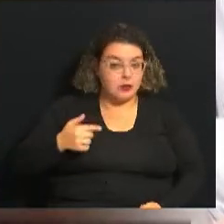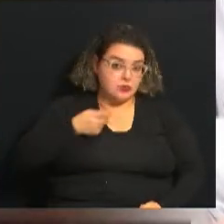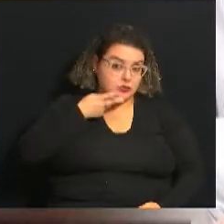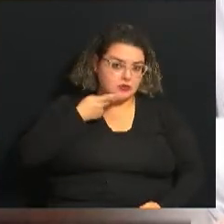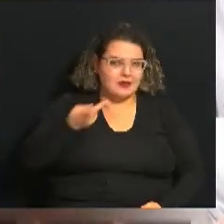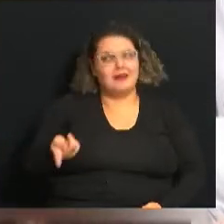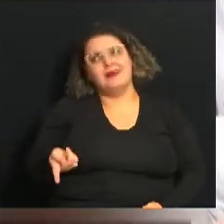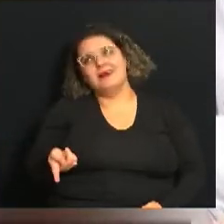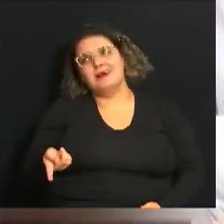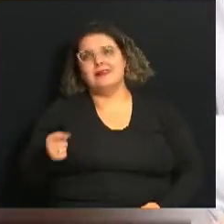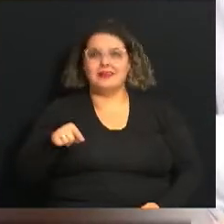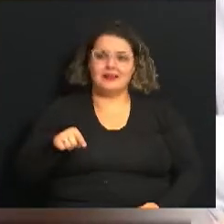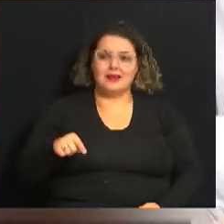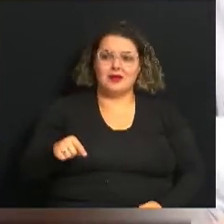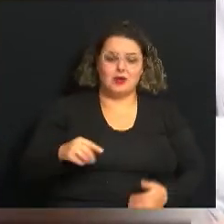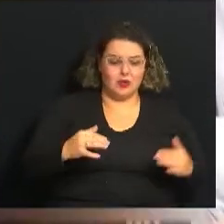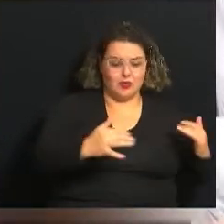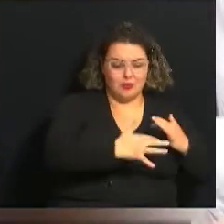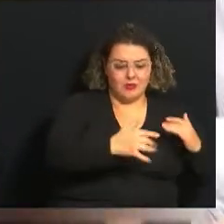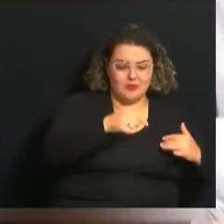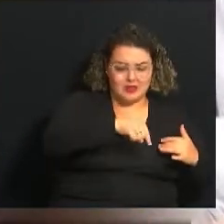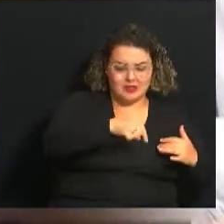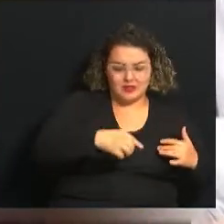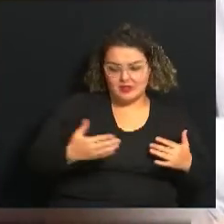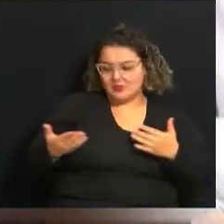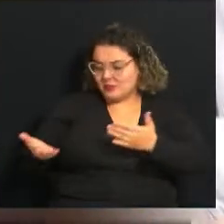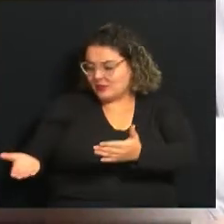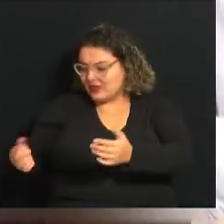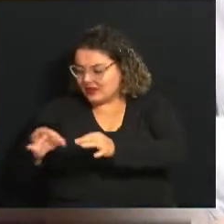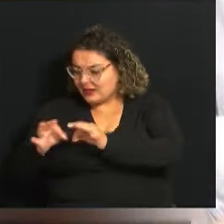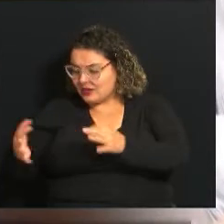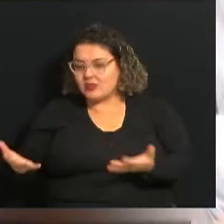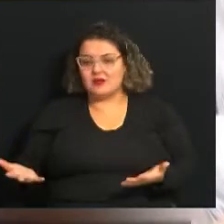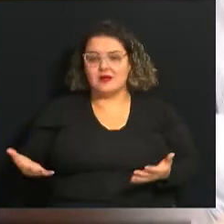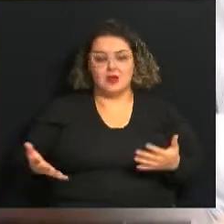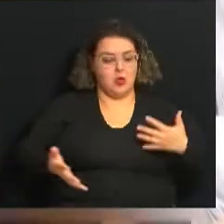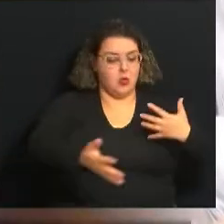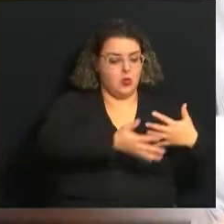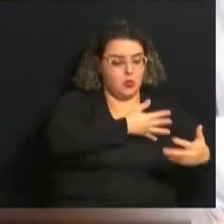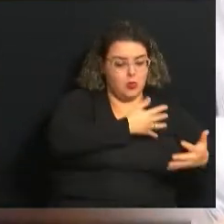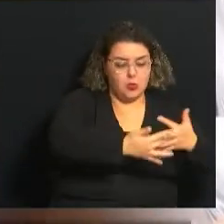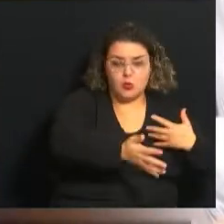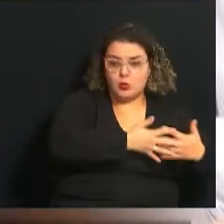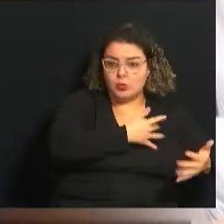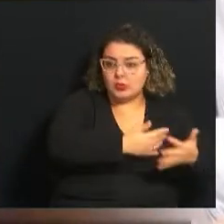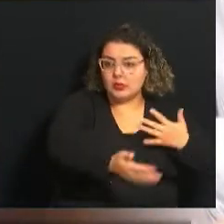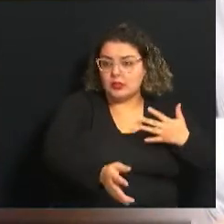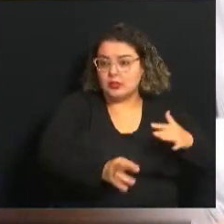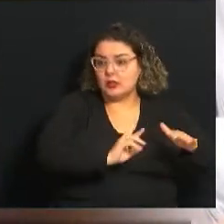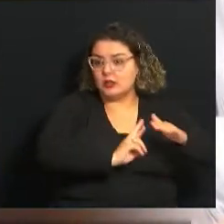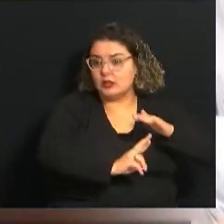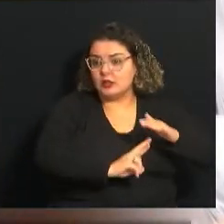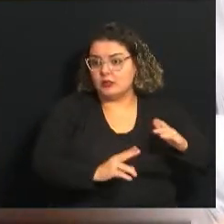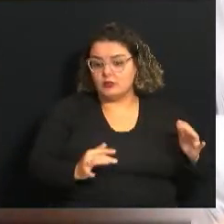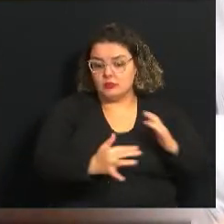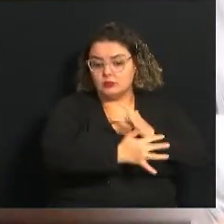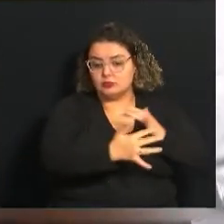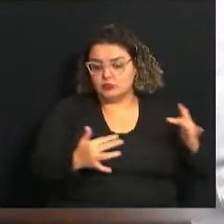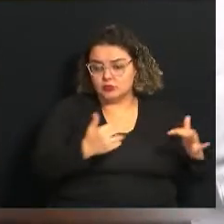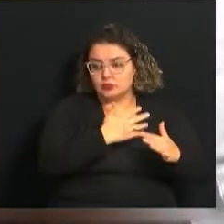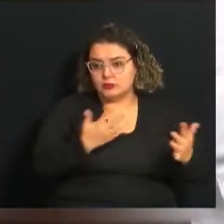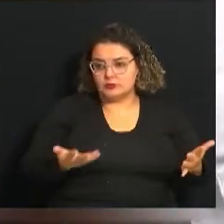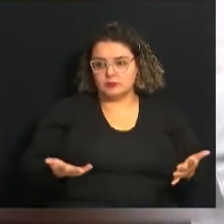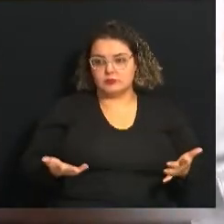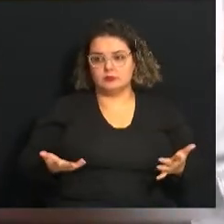lá o movimento é aqui, é a passagem do terminal, é onde as pessoas estão, é o grande fluxo de pessoas.